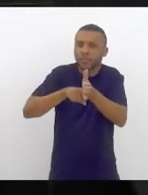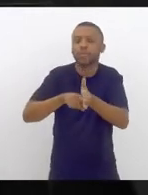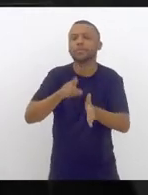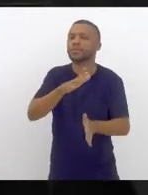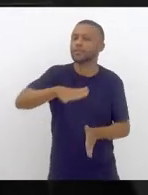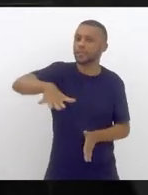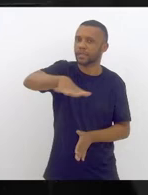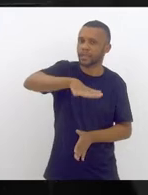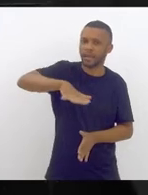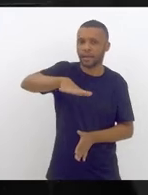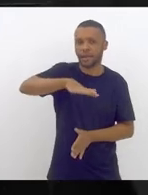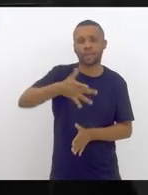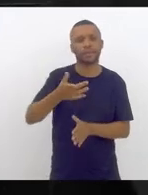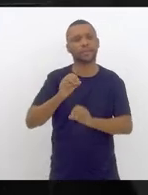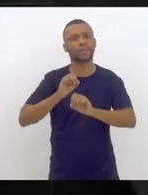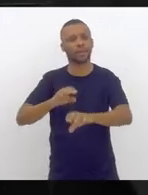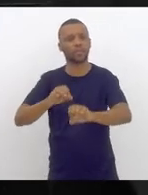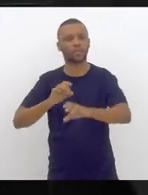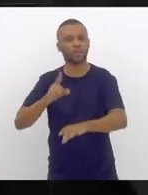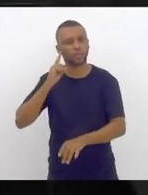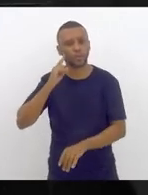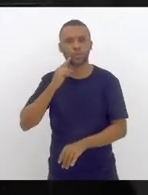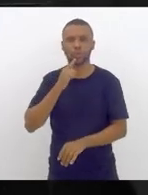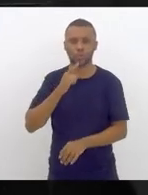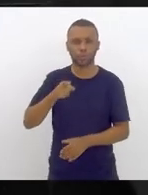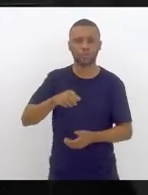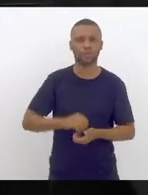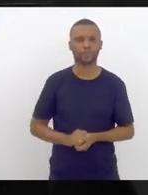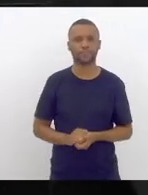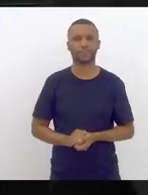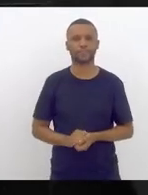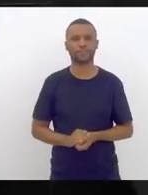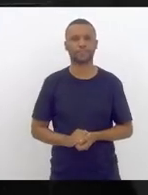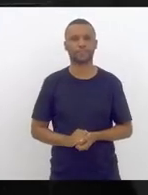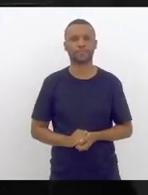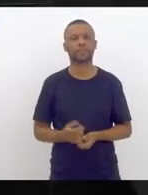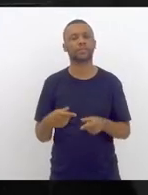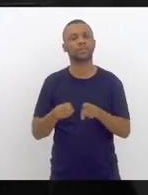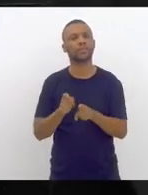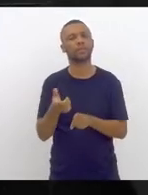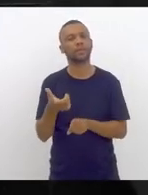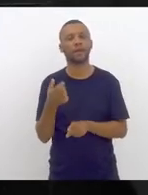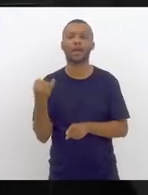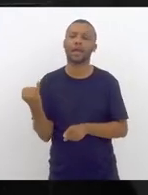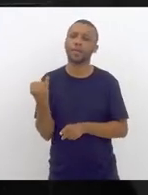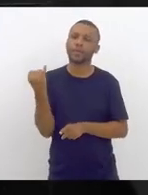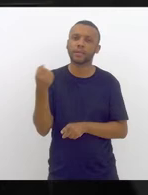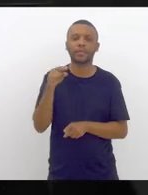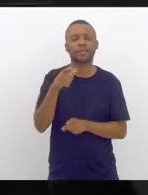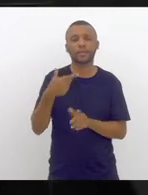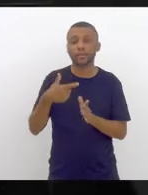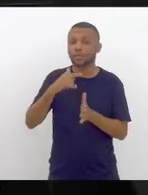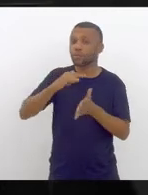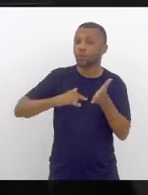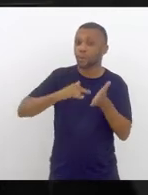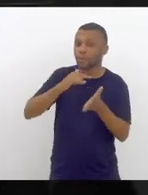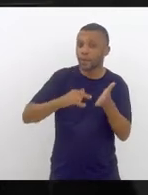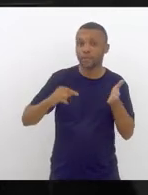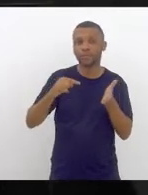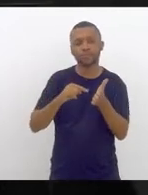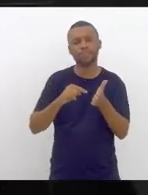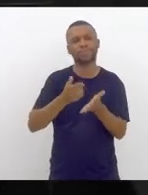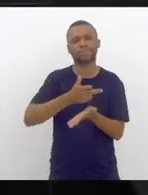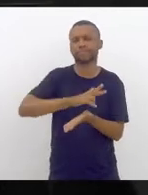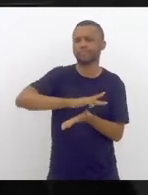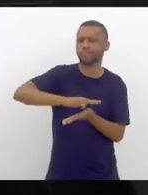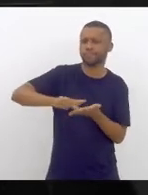área da Educação de surdos e quero ressaltar a importância desse documento que nós ressaltamos tantos